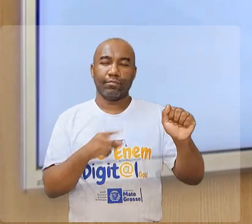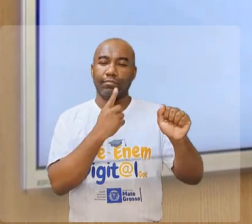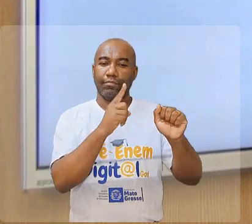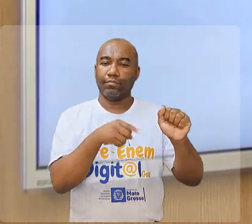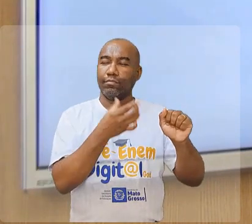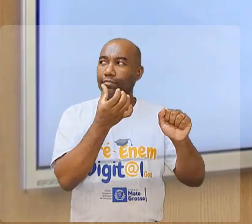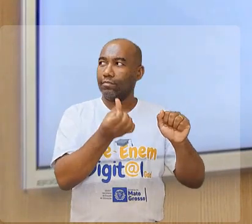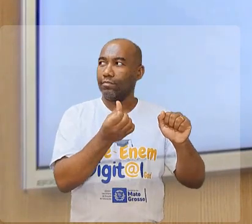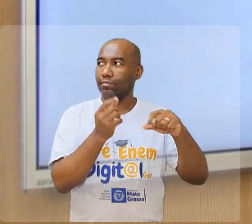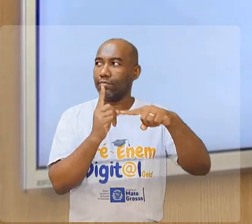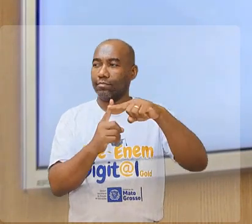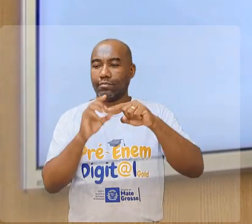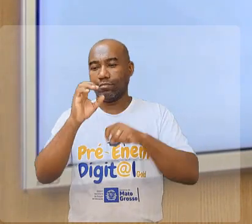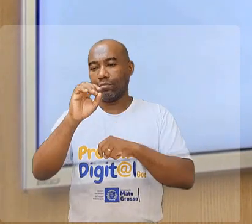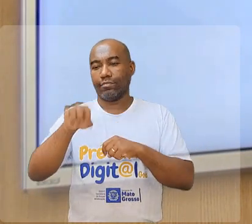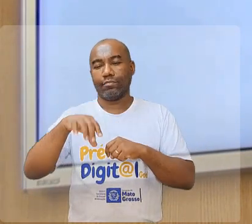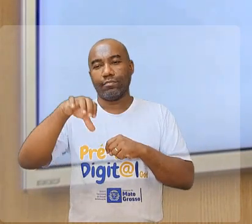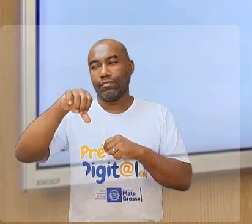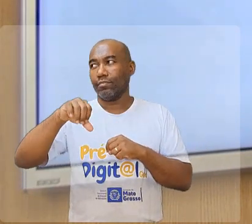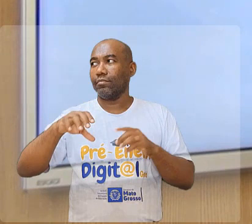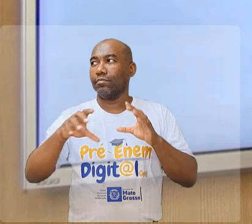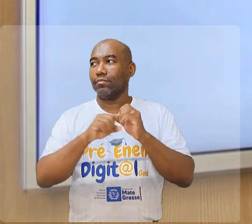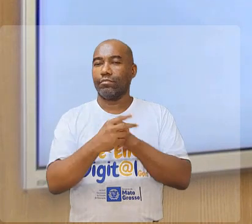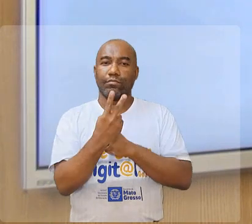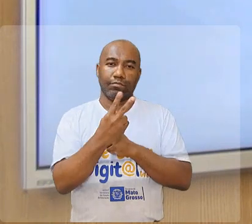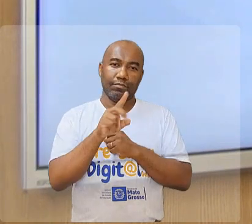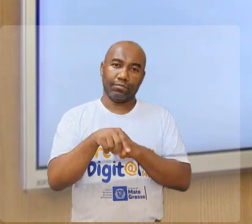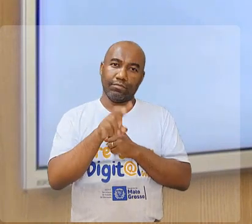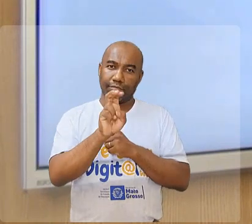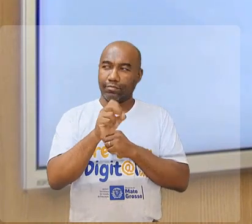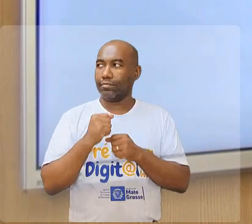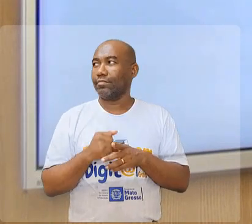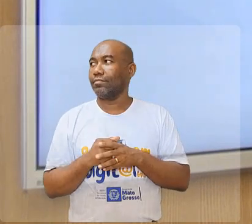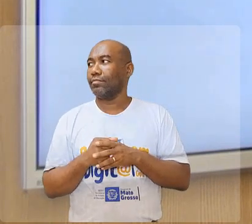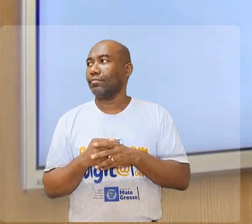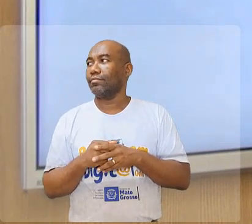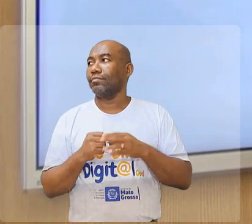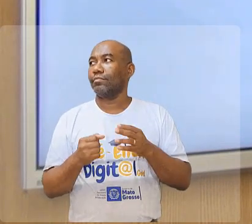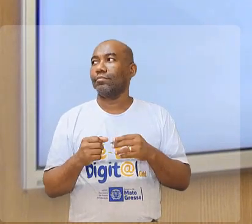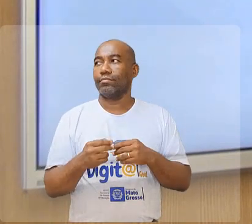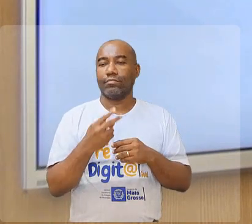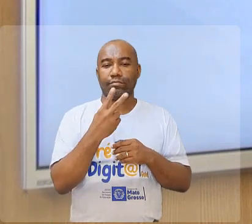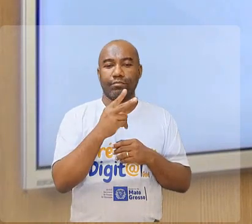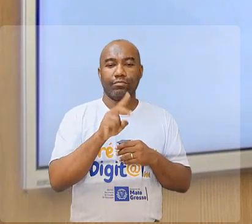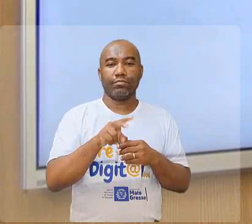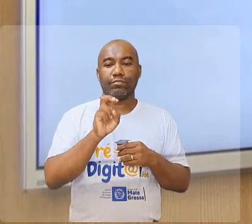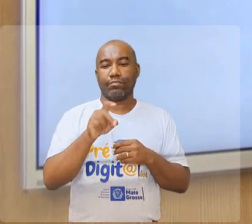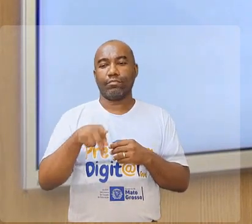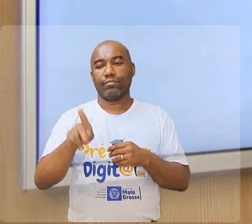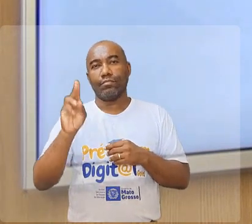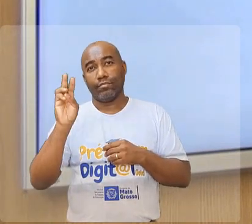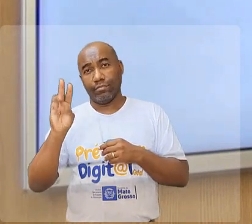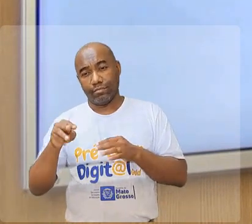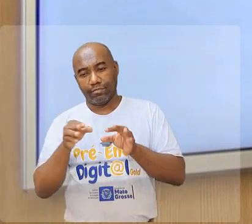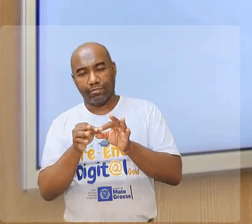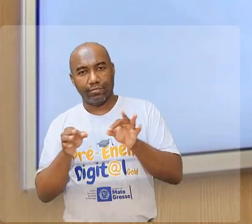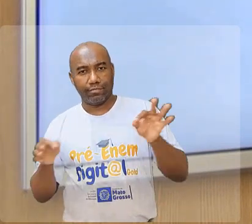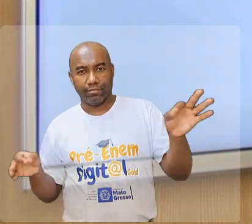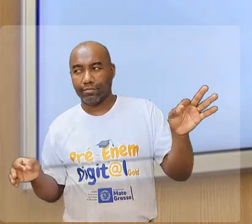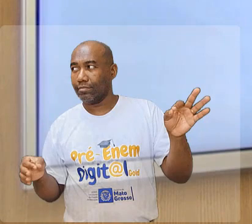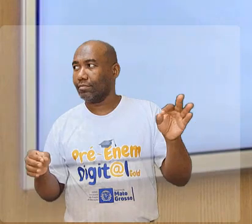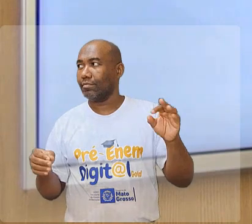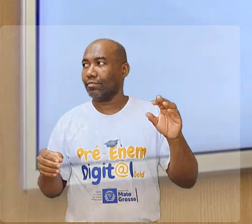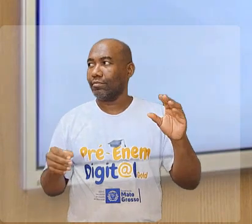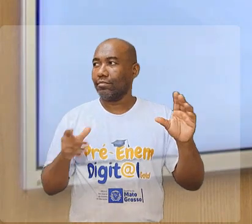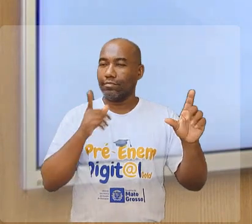ar é 1,6 + 0,9 ou seja dois vir 12 km e meio é a distância da